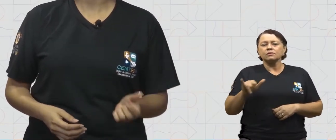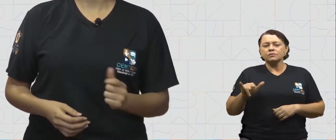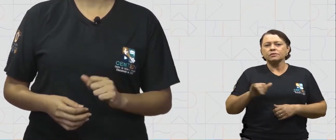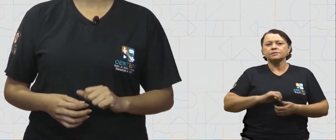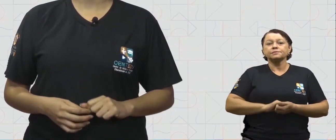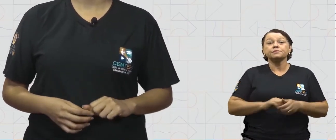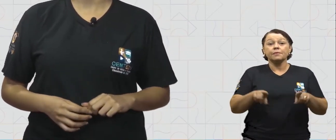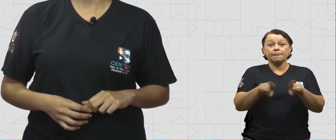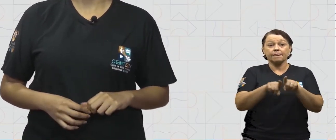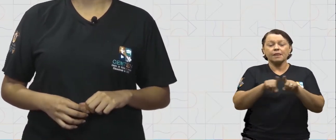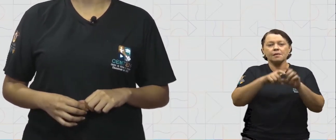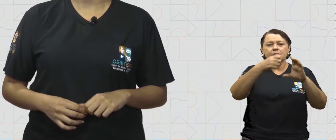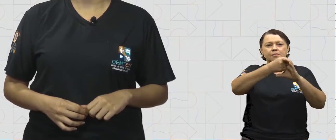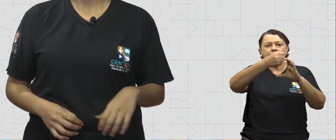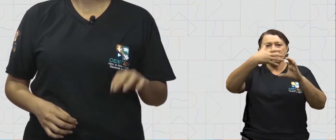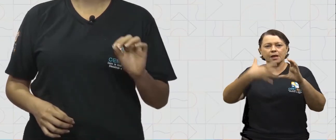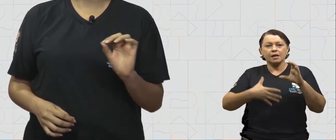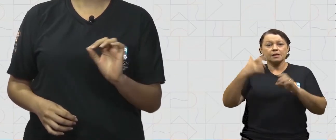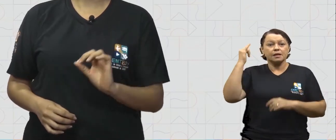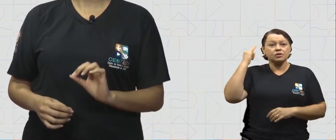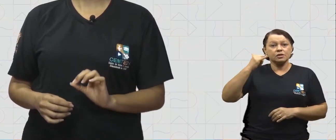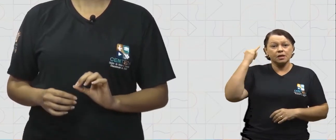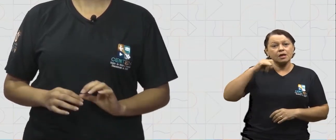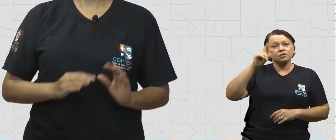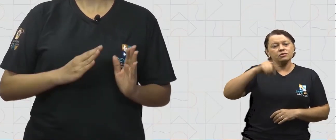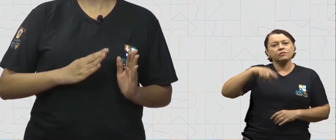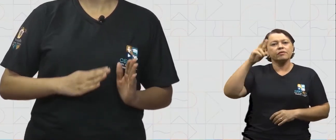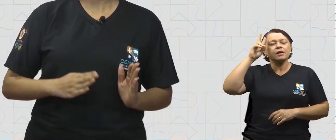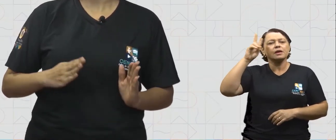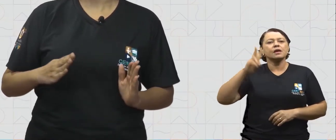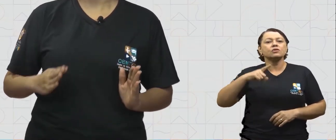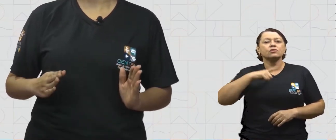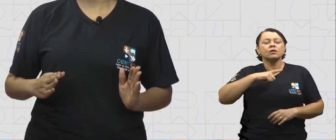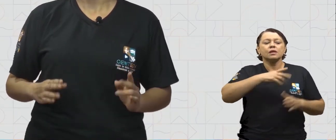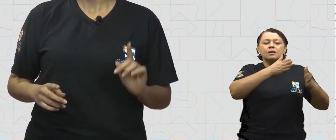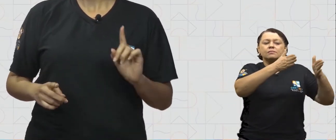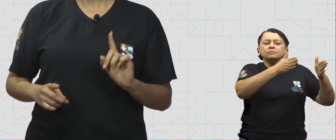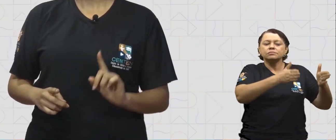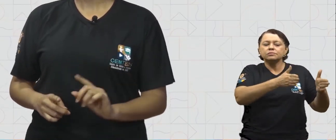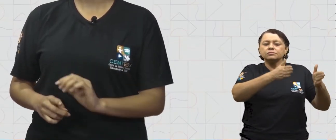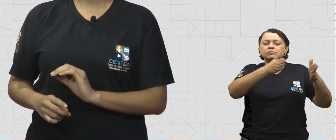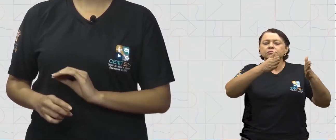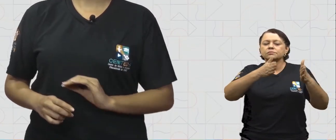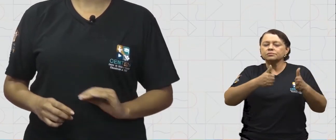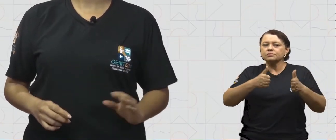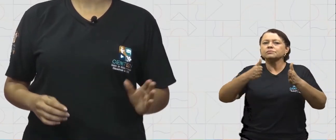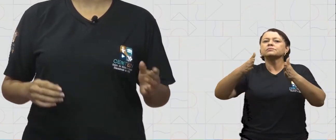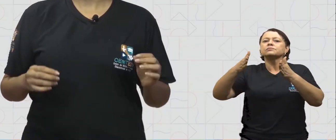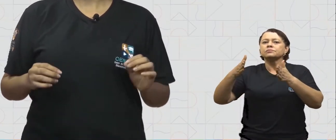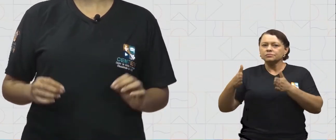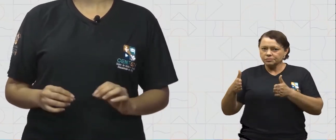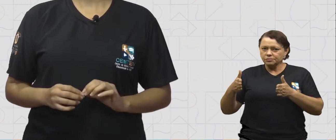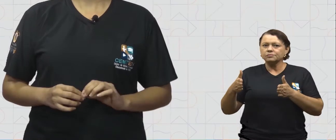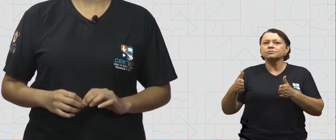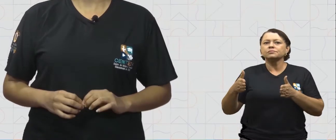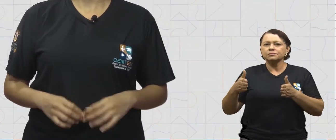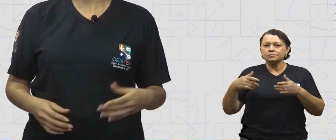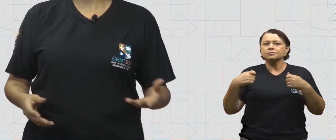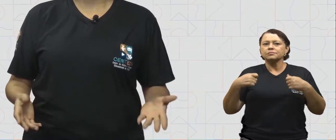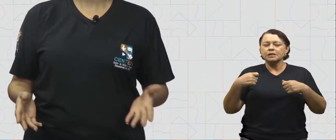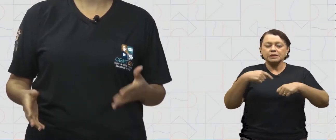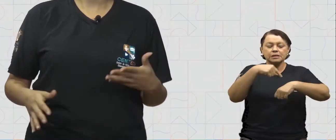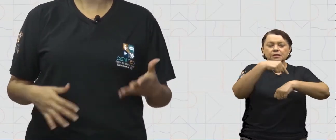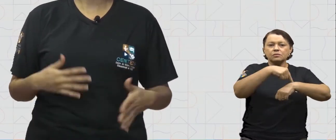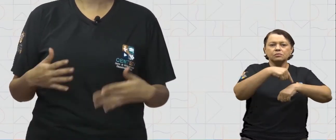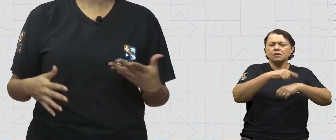outra característica da narrativa é que a história possui uma sequência. Tudo acontece em uma linha do tempo